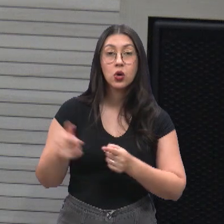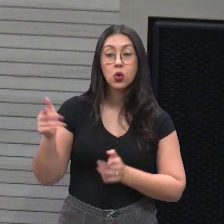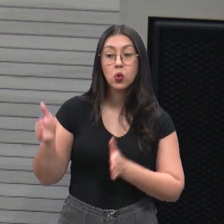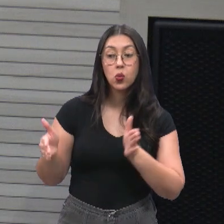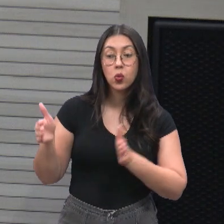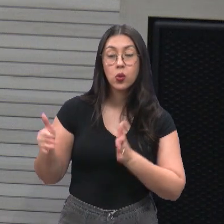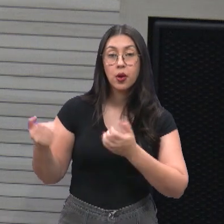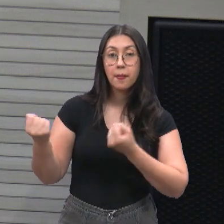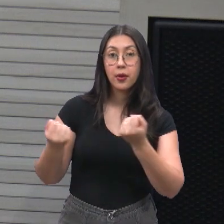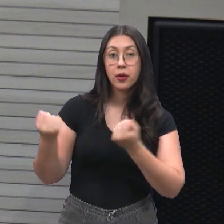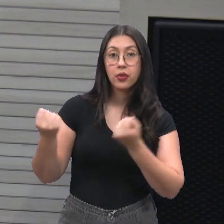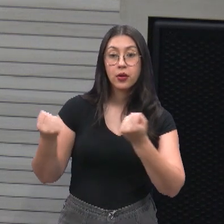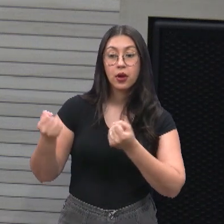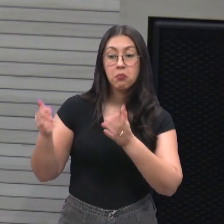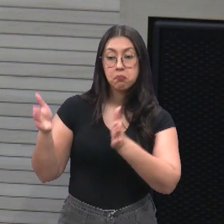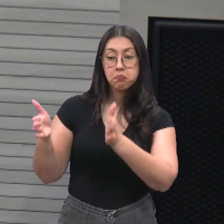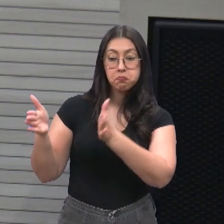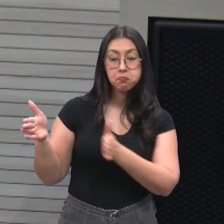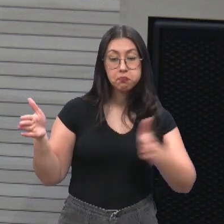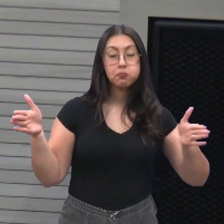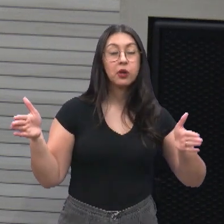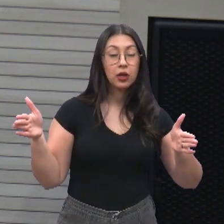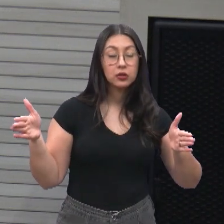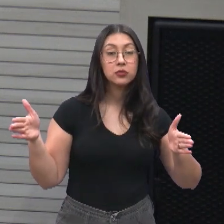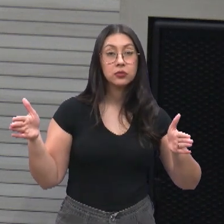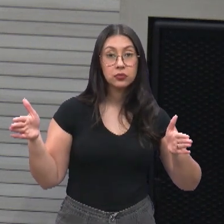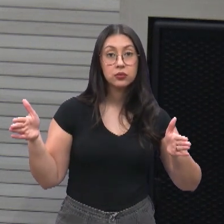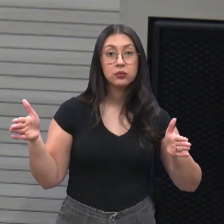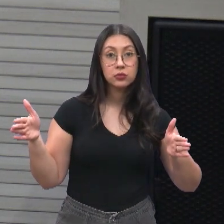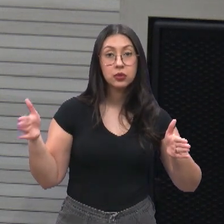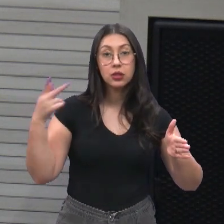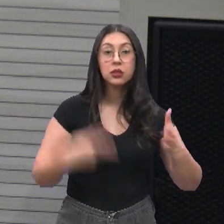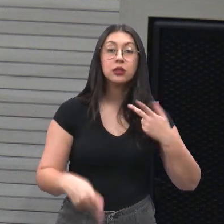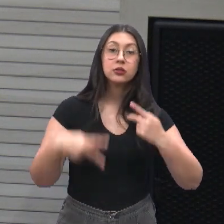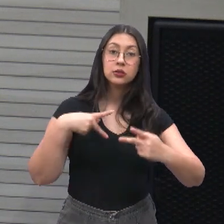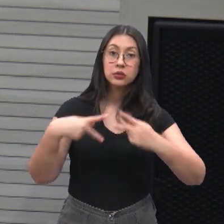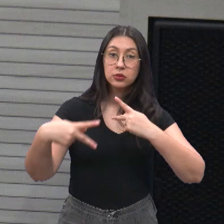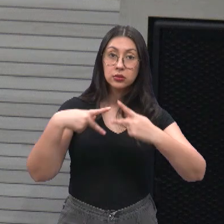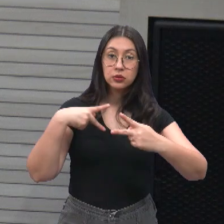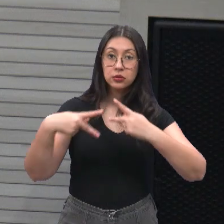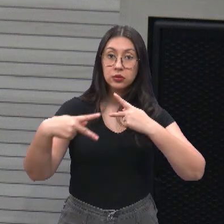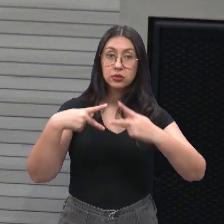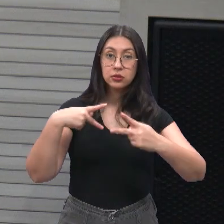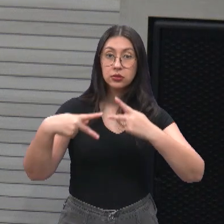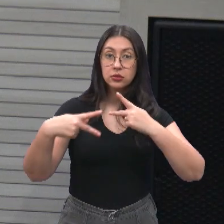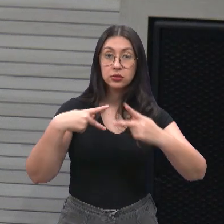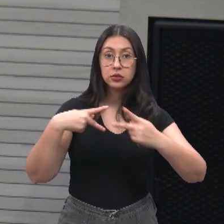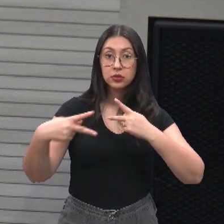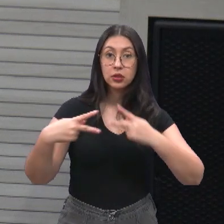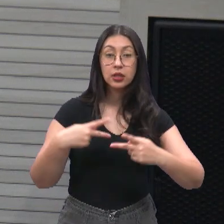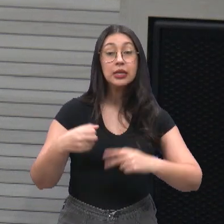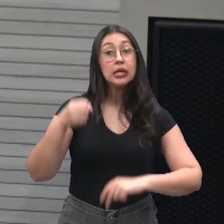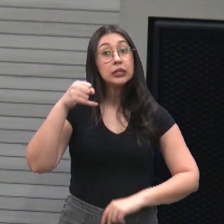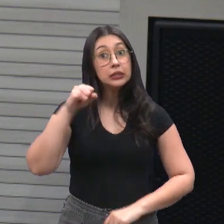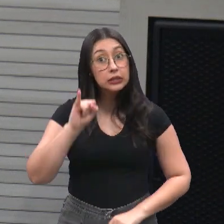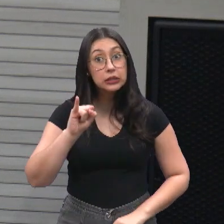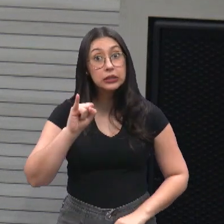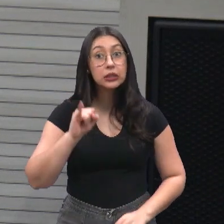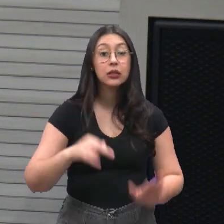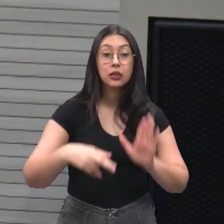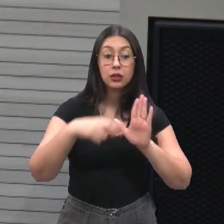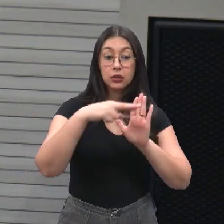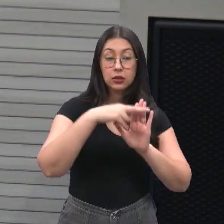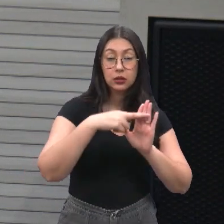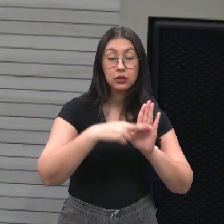veículos utilizados no transporte escolar do município de São José dos Campos, desde que atendidas as